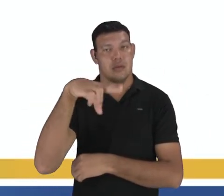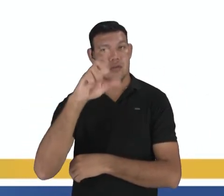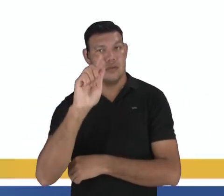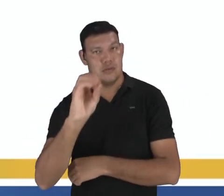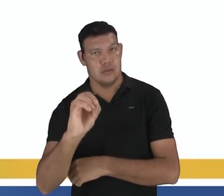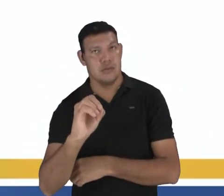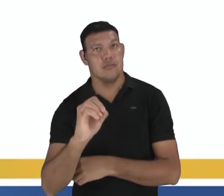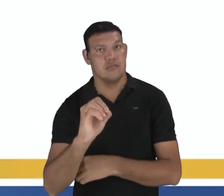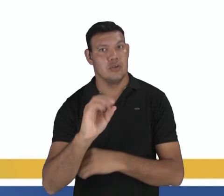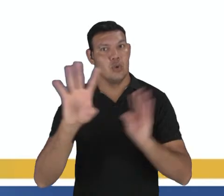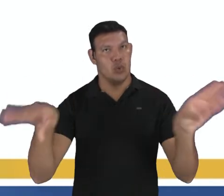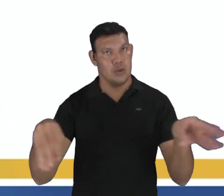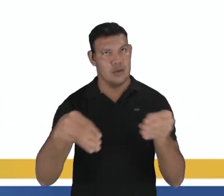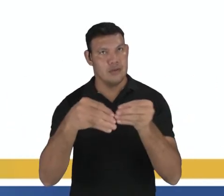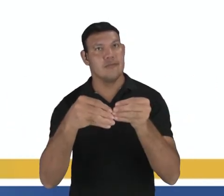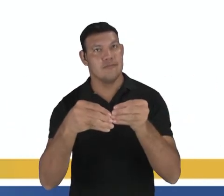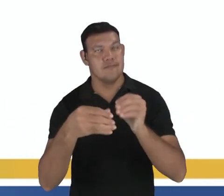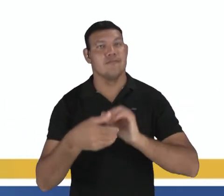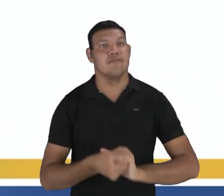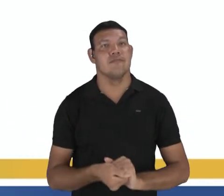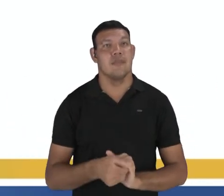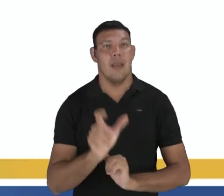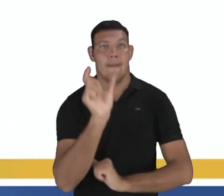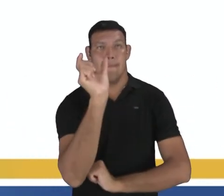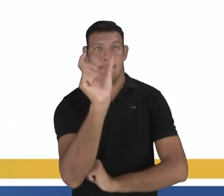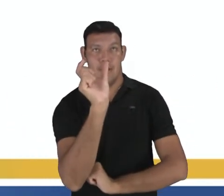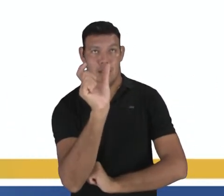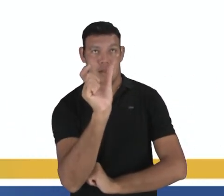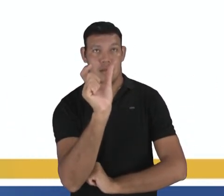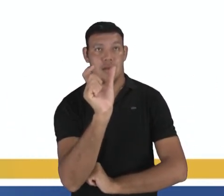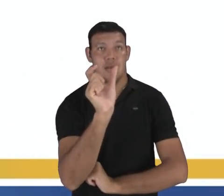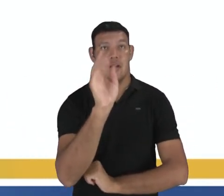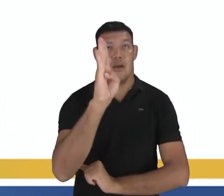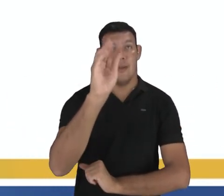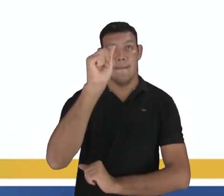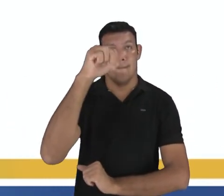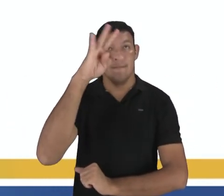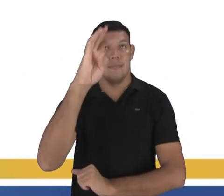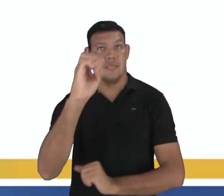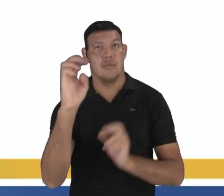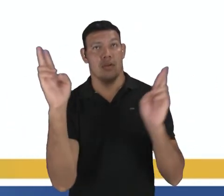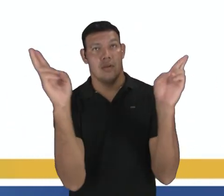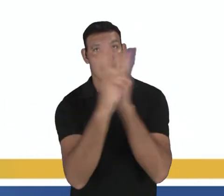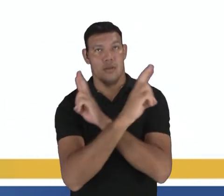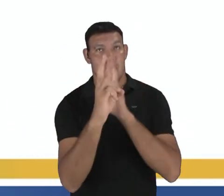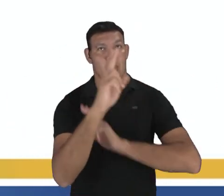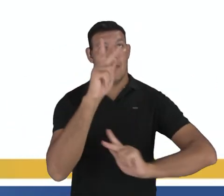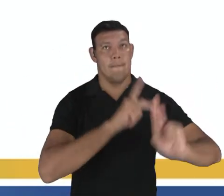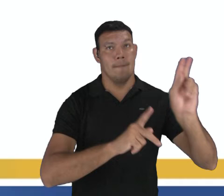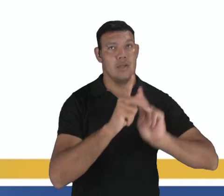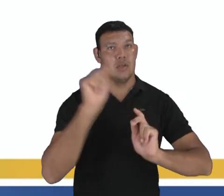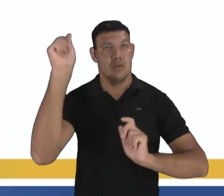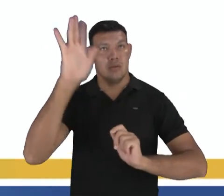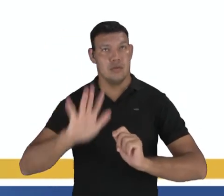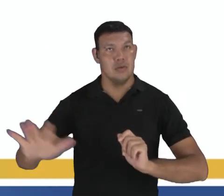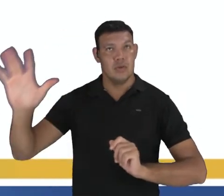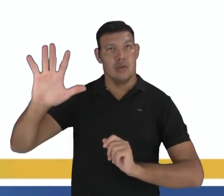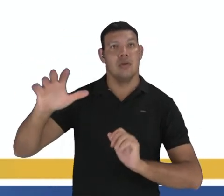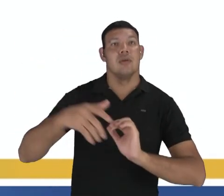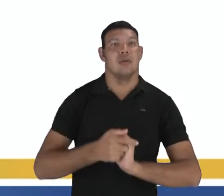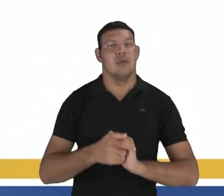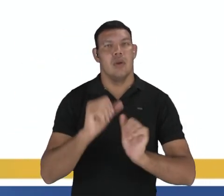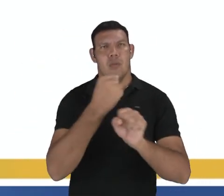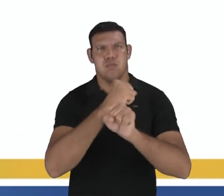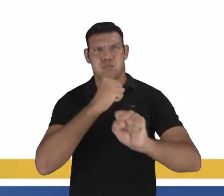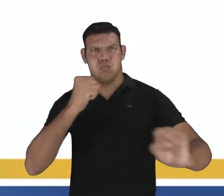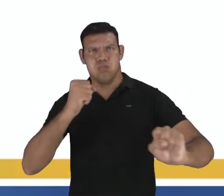desses povos, né, africanos. A palavra Banto refere-se aos povos africanos que ocupavam amplas regiões